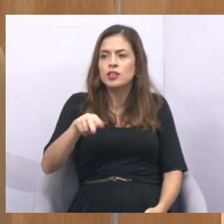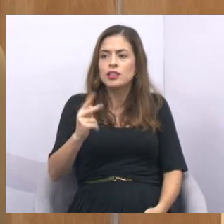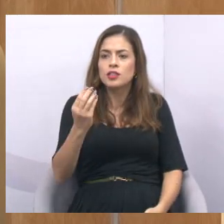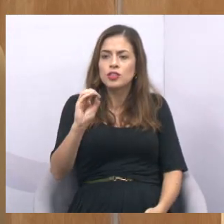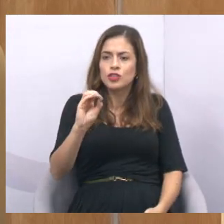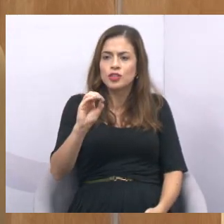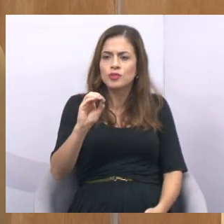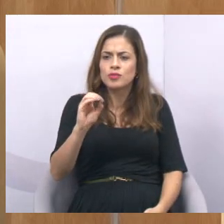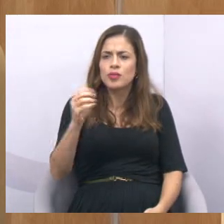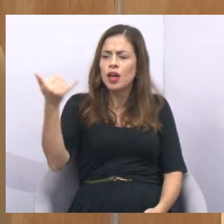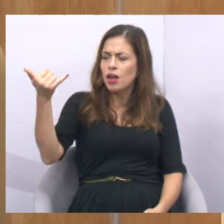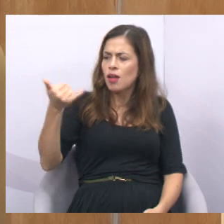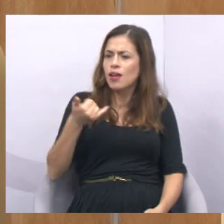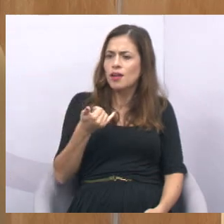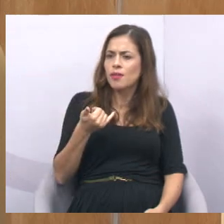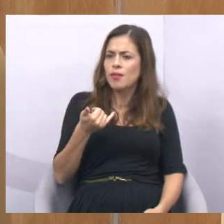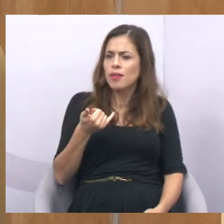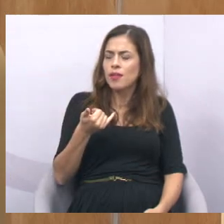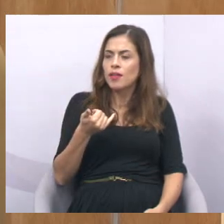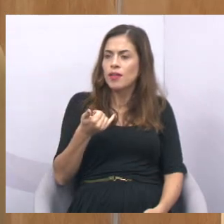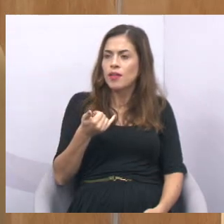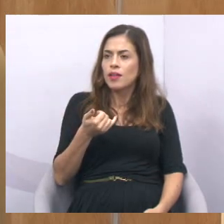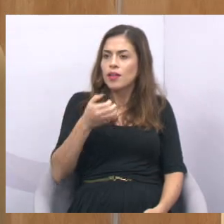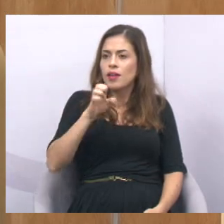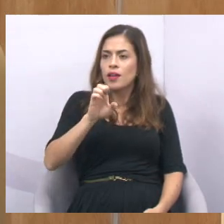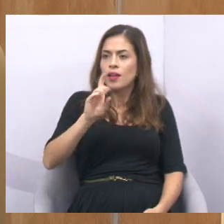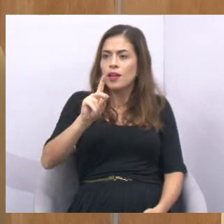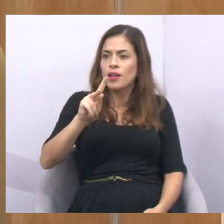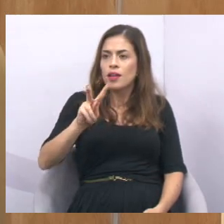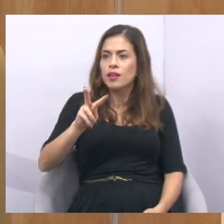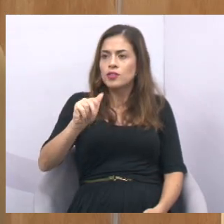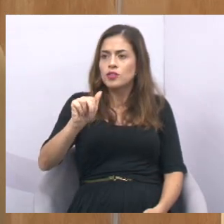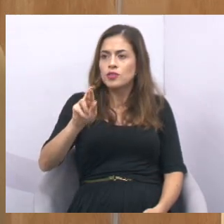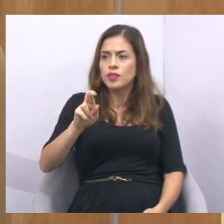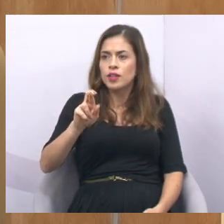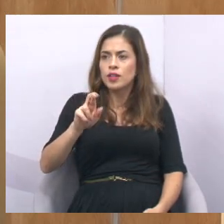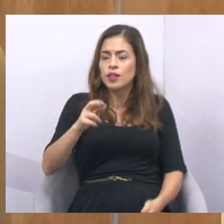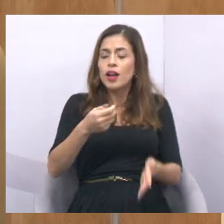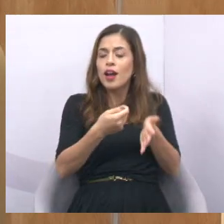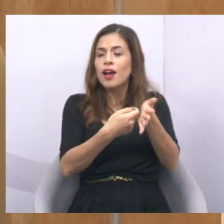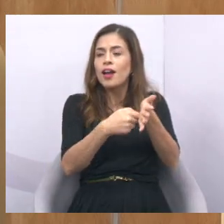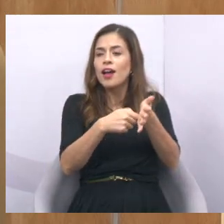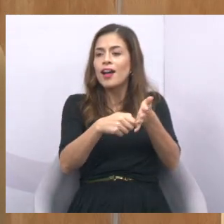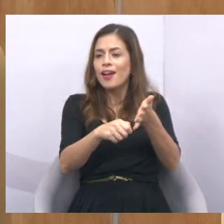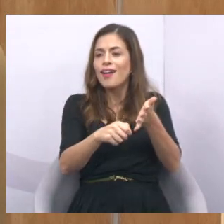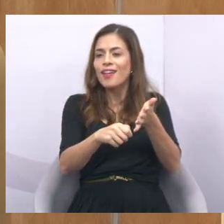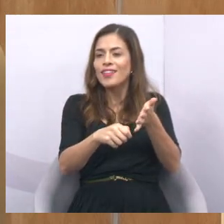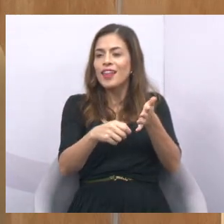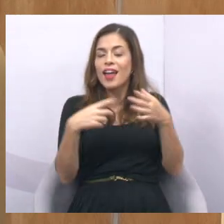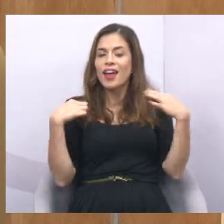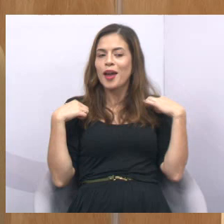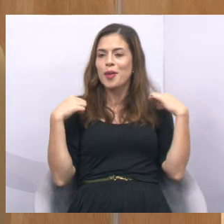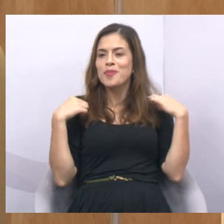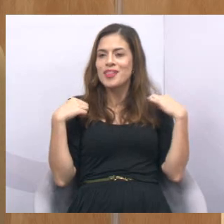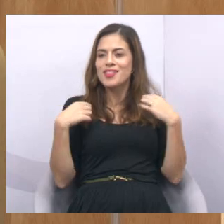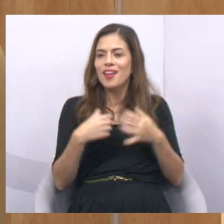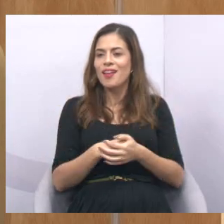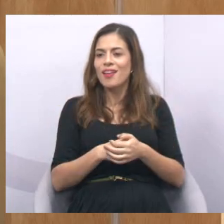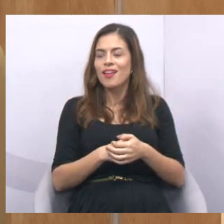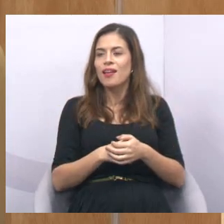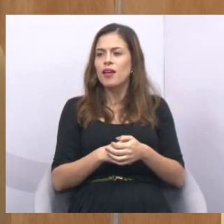chegou para mim e falou: Edivar, faz uma dedicatória nessa camisa e dá um autógrafo para mim. Eu